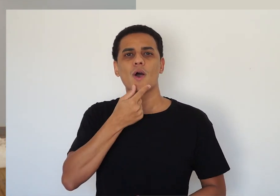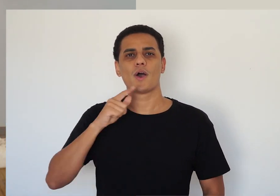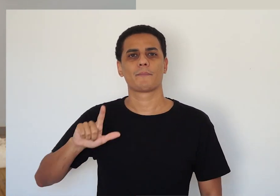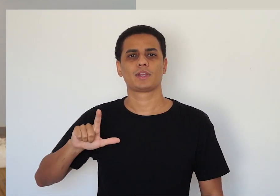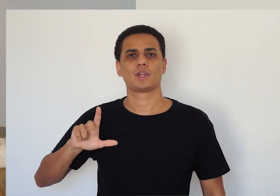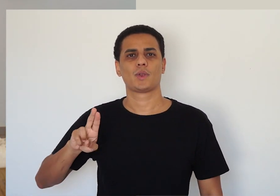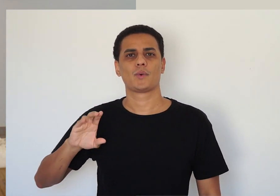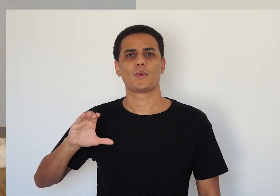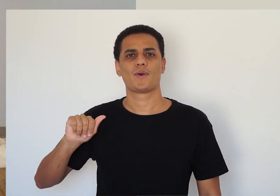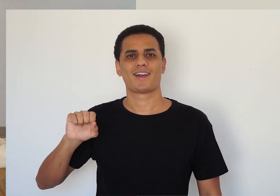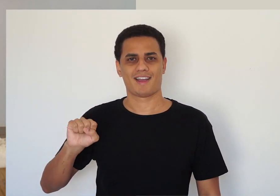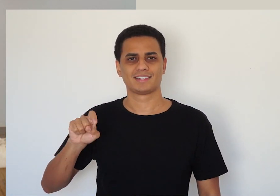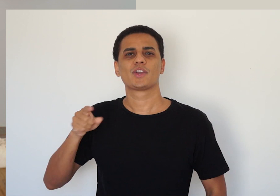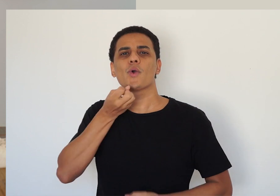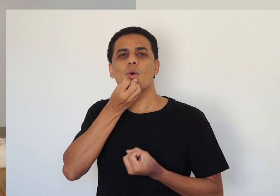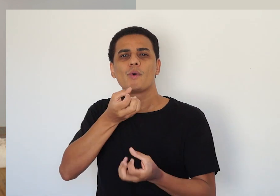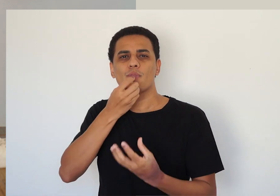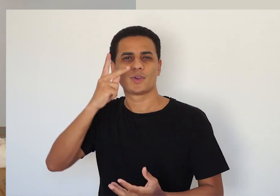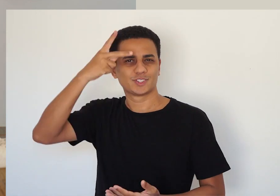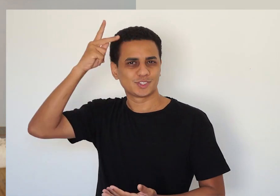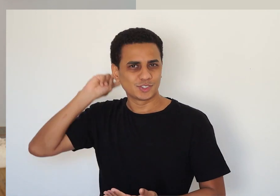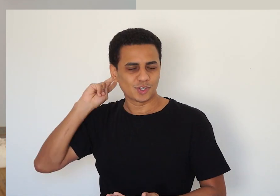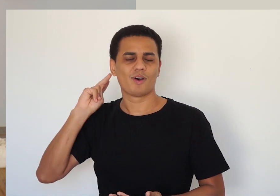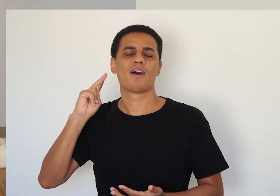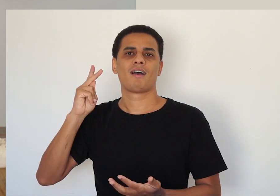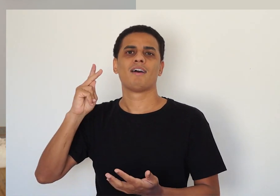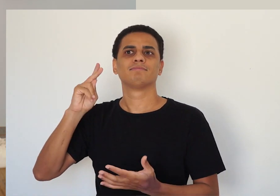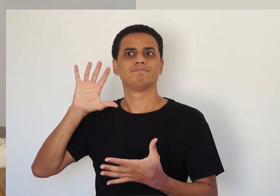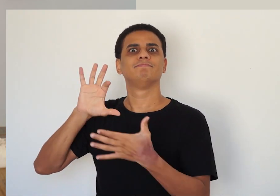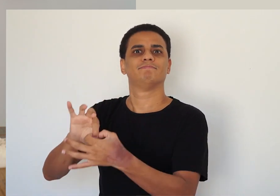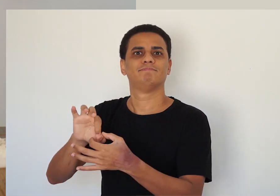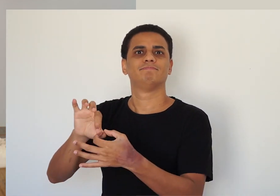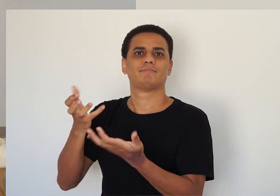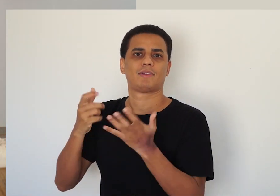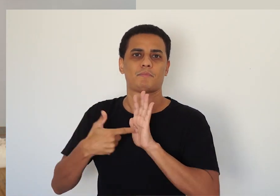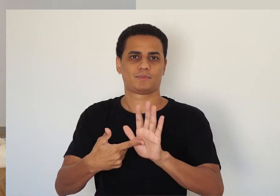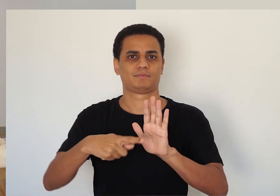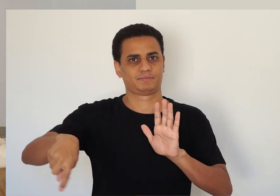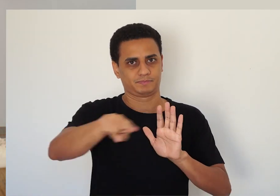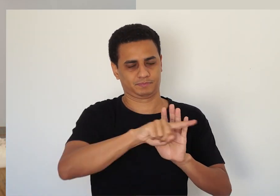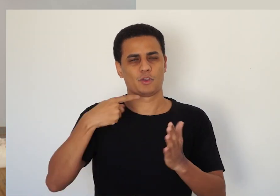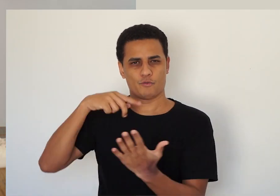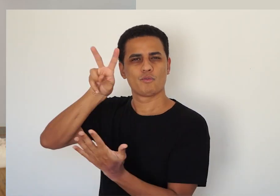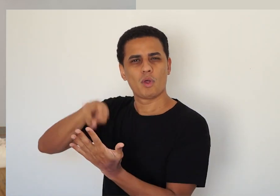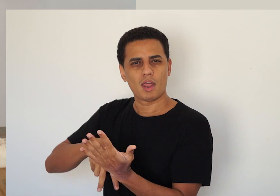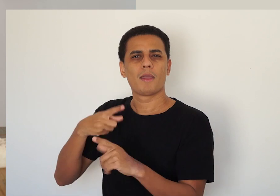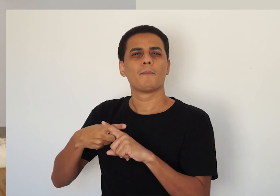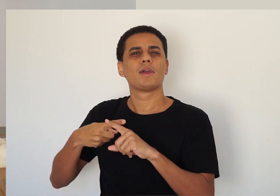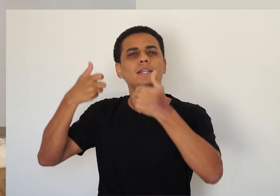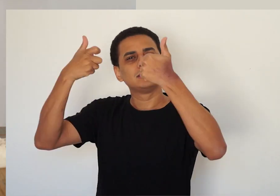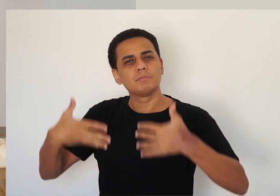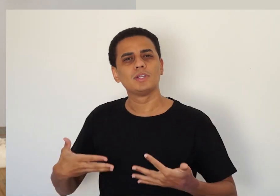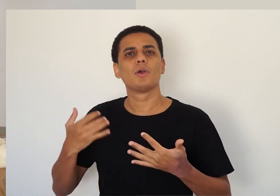querido Lucas Ber. Eu vou ler, porque assim eu vou ser mais fidedigno com aquilo que ele escreveu, porque ele estava falando sobre a